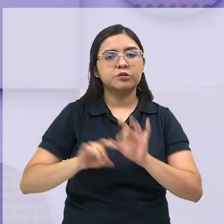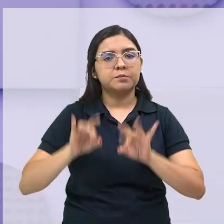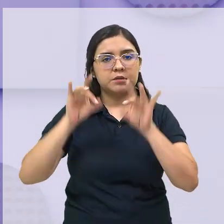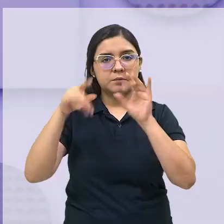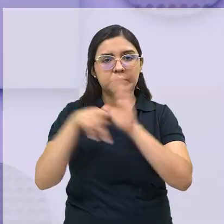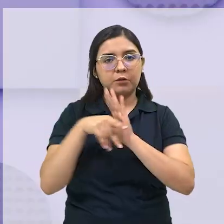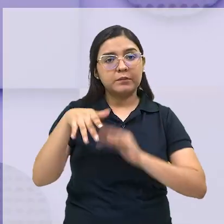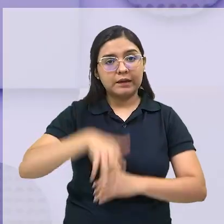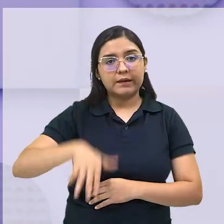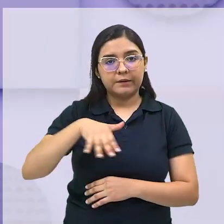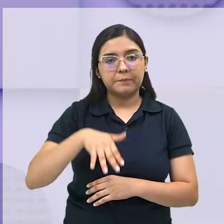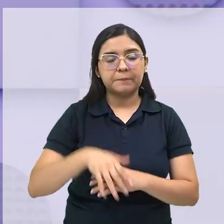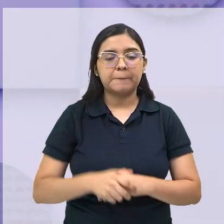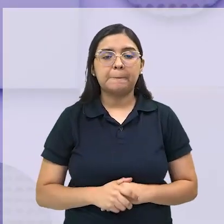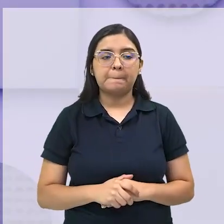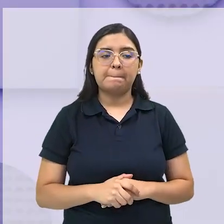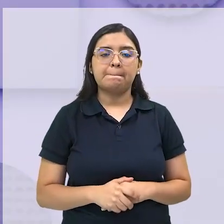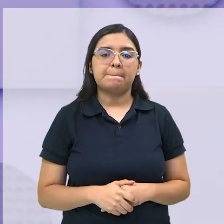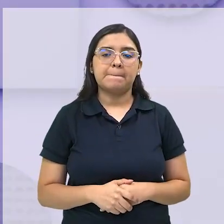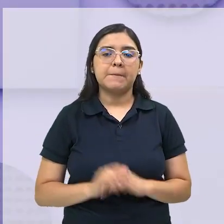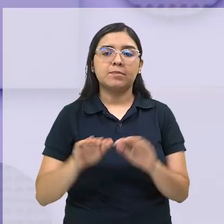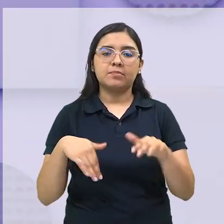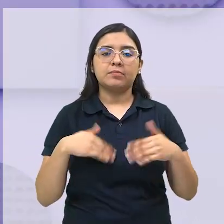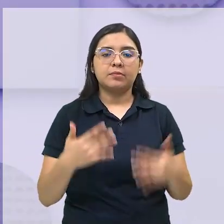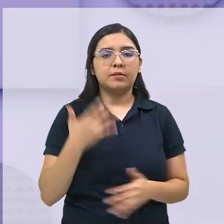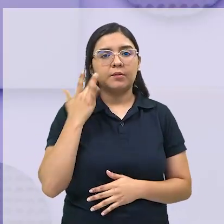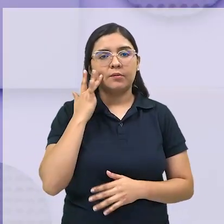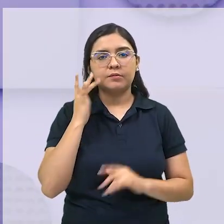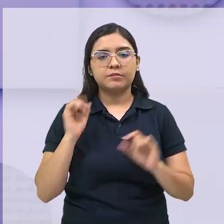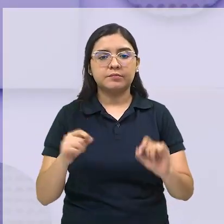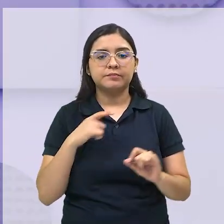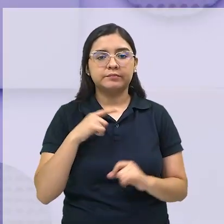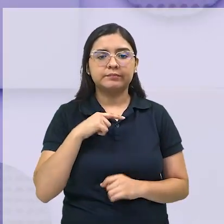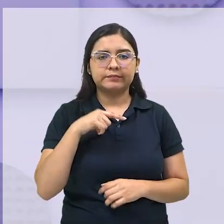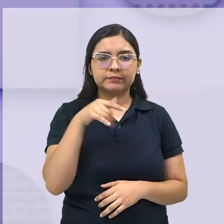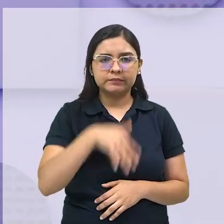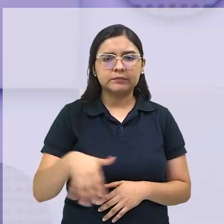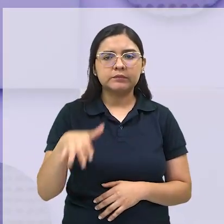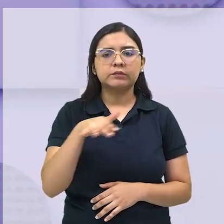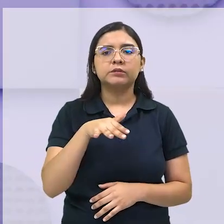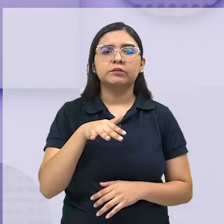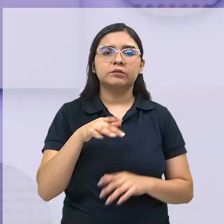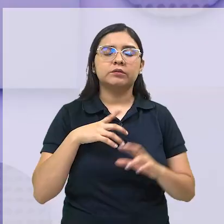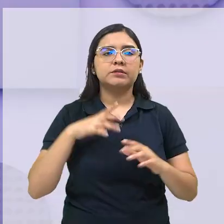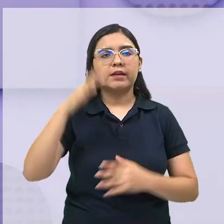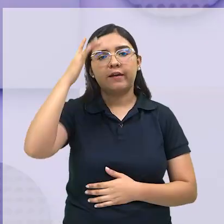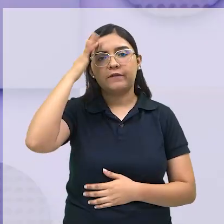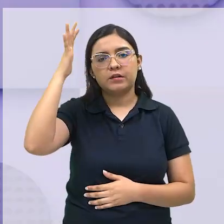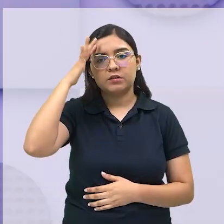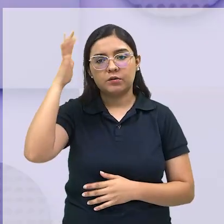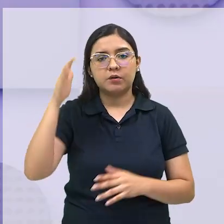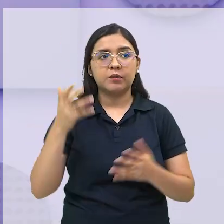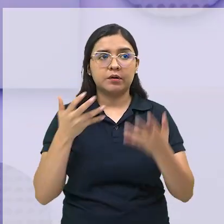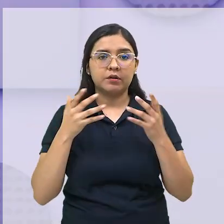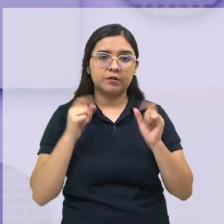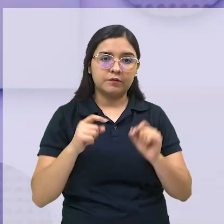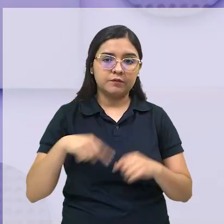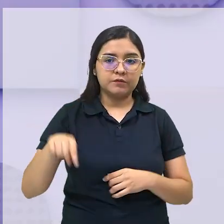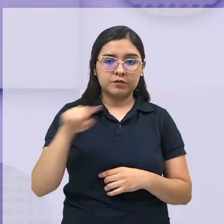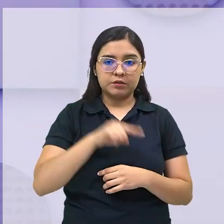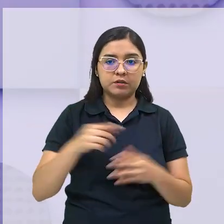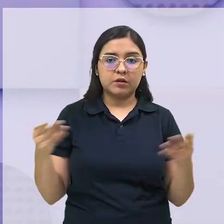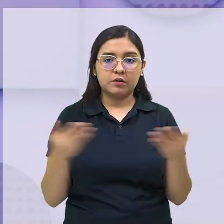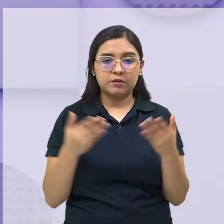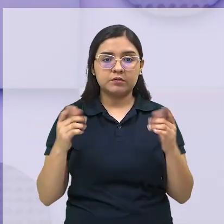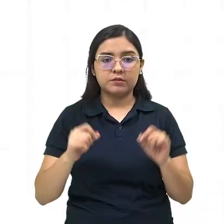área. E eu acho que no cerne de toda dessa reflexão, eu gostaria que você